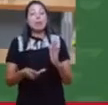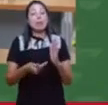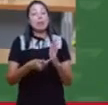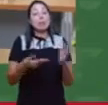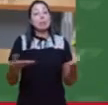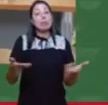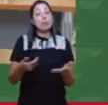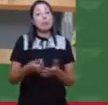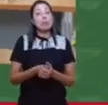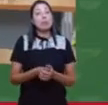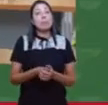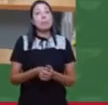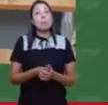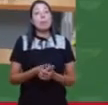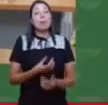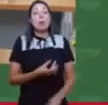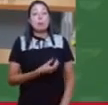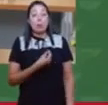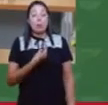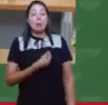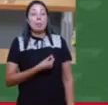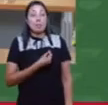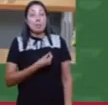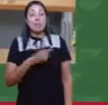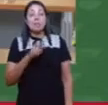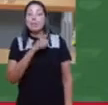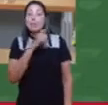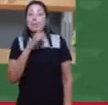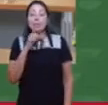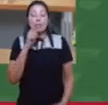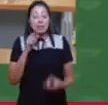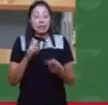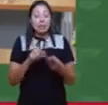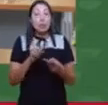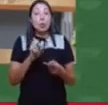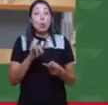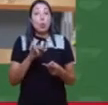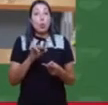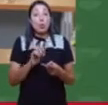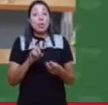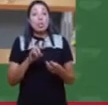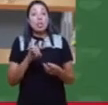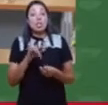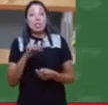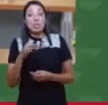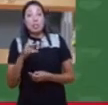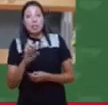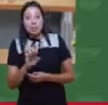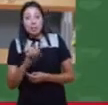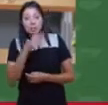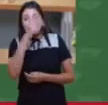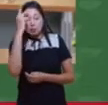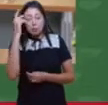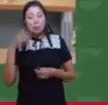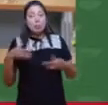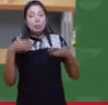momento. Aqui com a presença, a Gleisi já esteve conosco, Dair Cunha está conosco ainda, Arlindo Chinaglia. E as pessoas estão participando conosco e